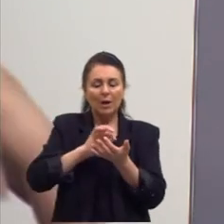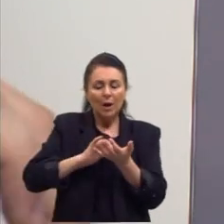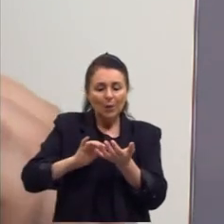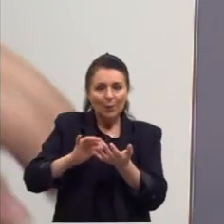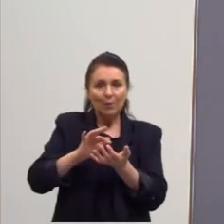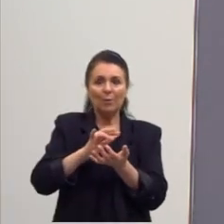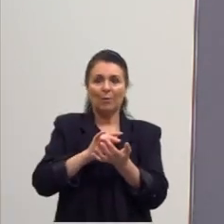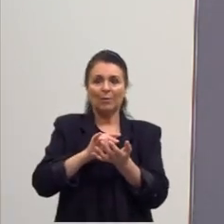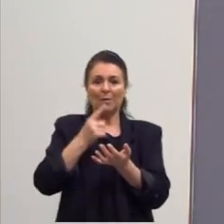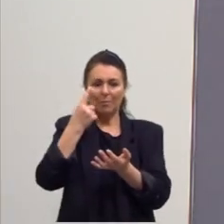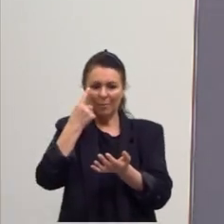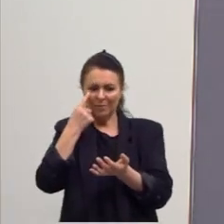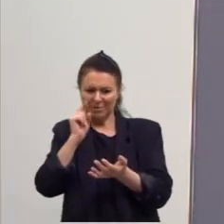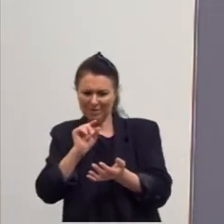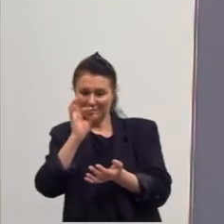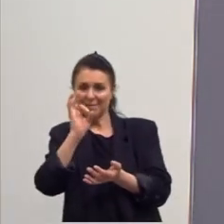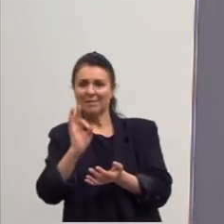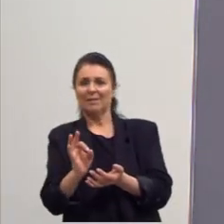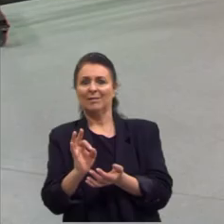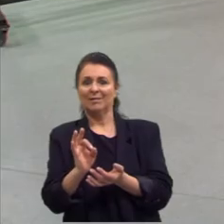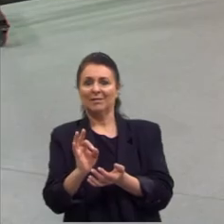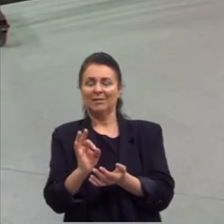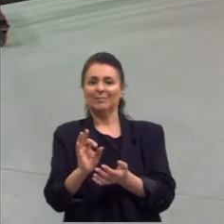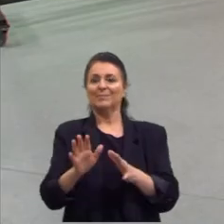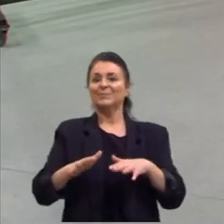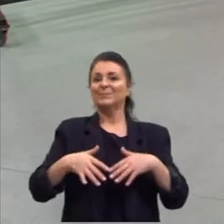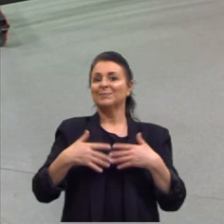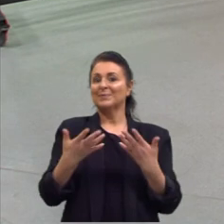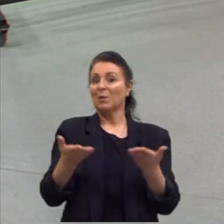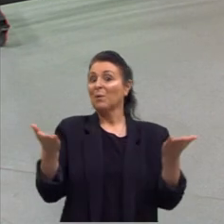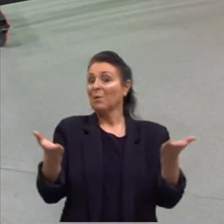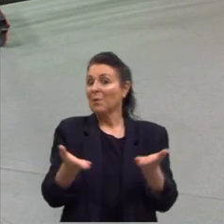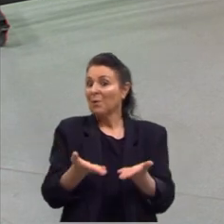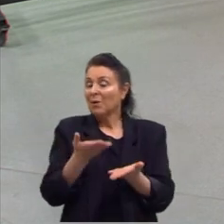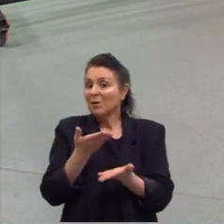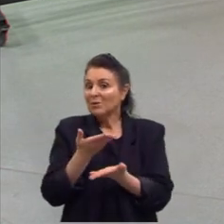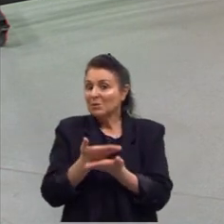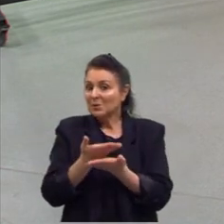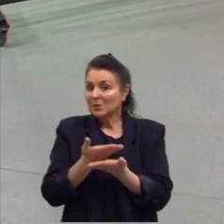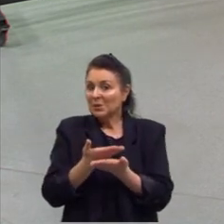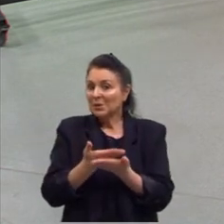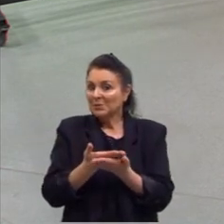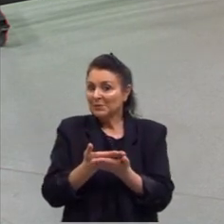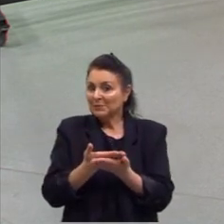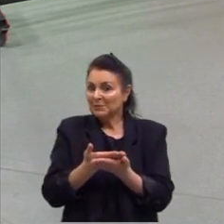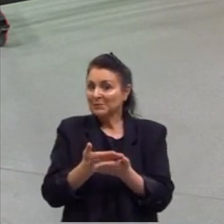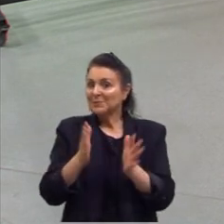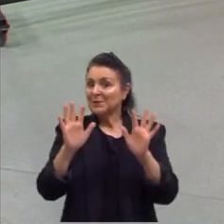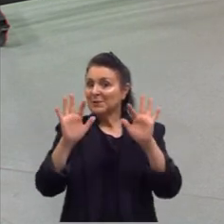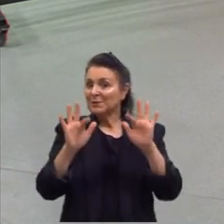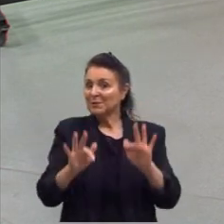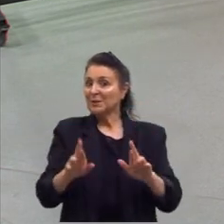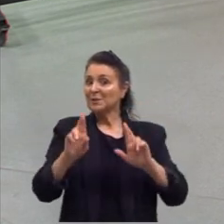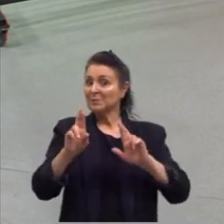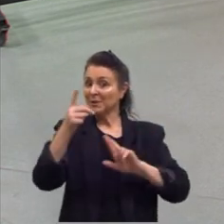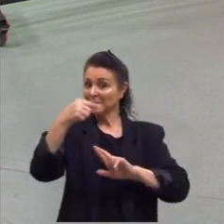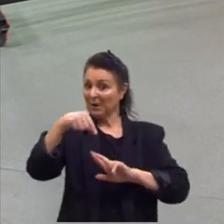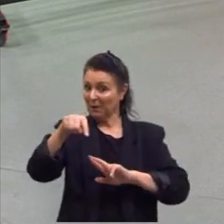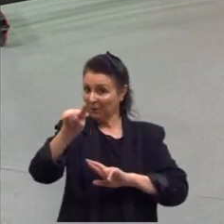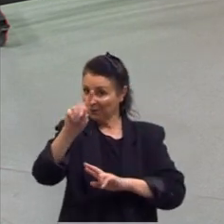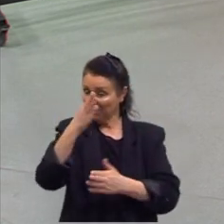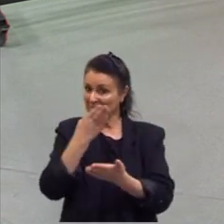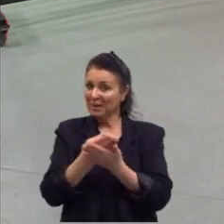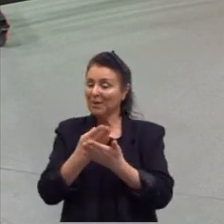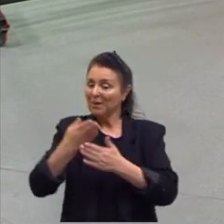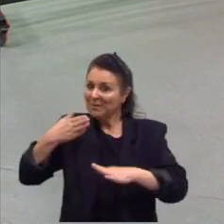dá para ver verificar certinho então pessoal por hoje nessa aula a gente fica por aqui espero vocês nas